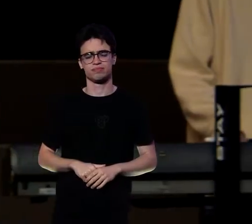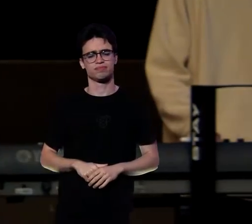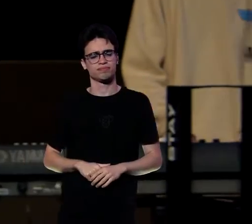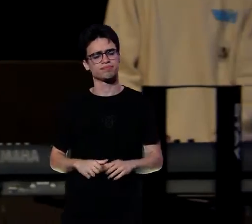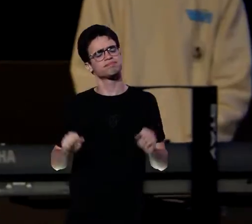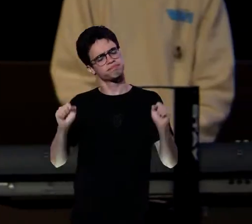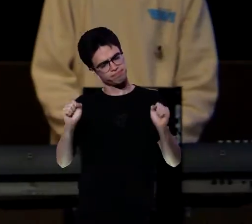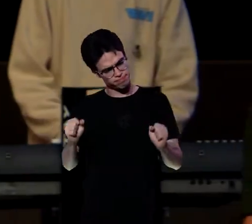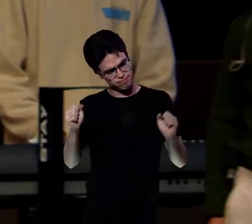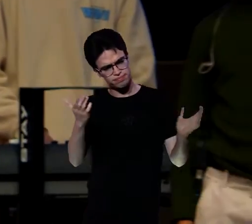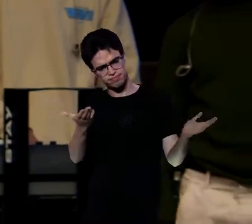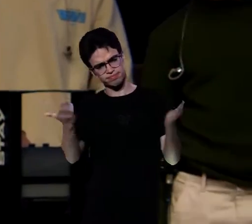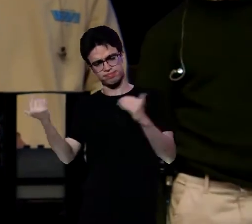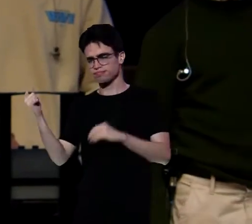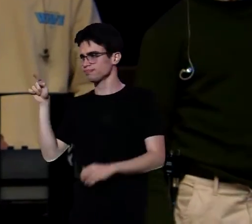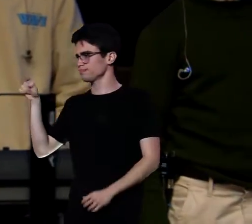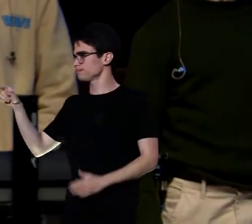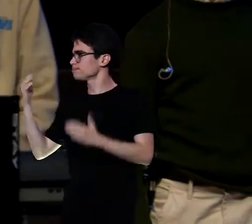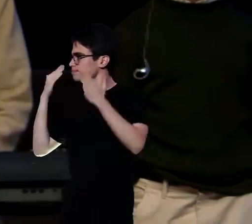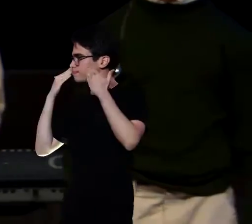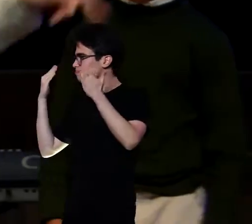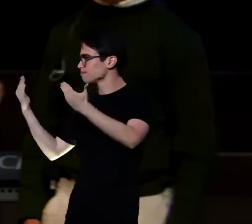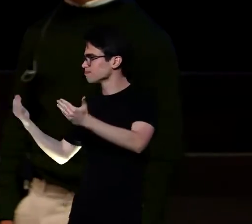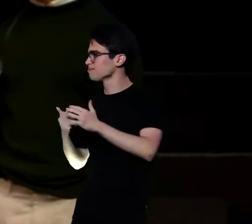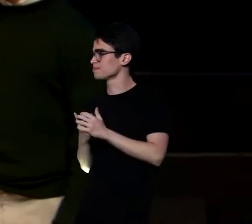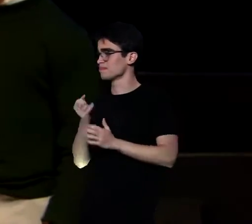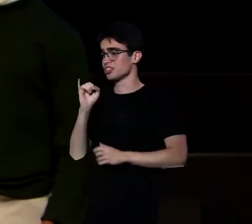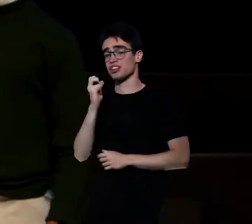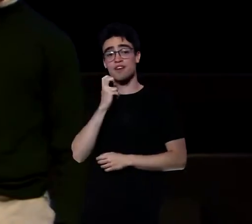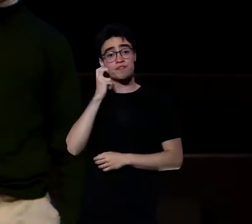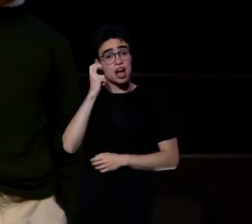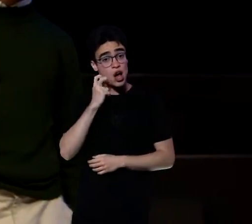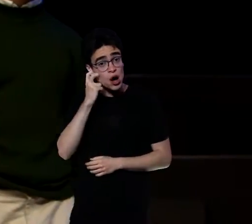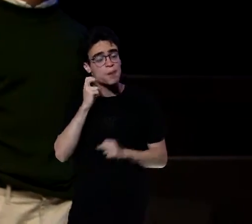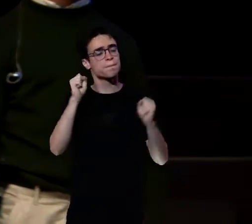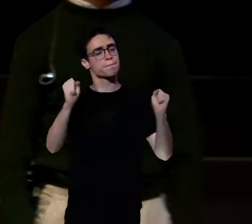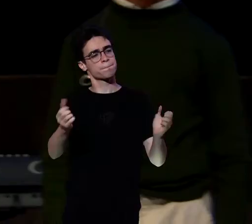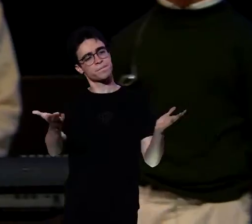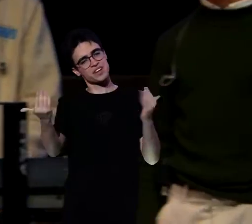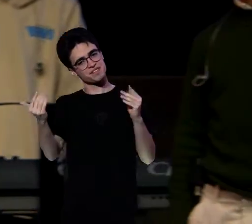Pode vir aqui para frente mesmo. Se você está com vergonha, traz alguém junto aí.